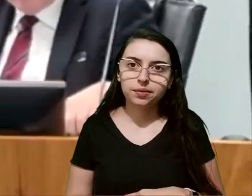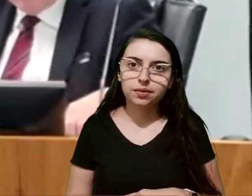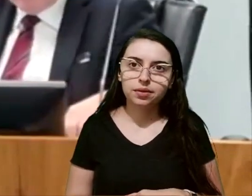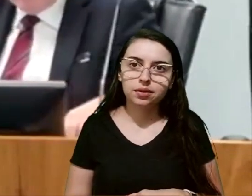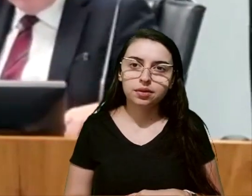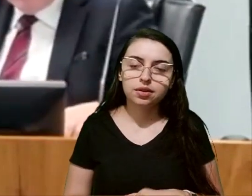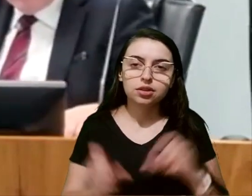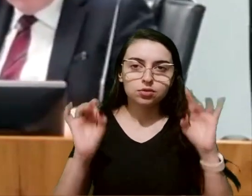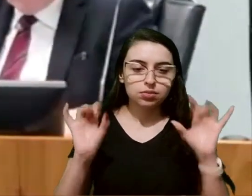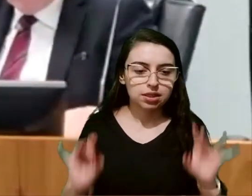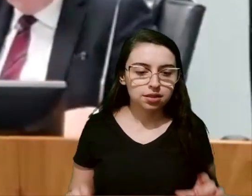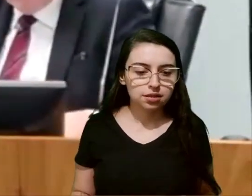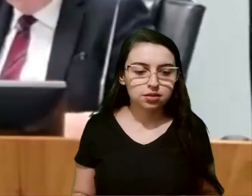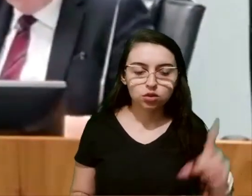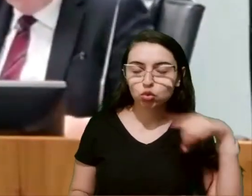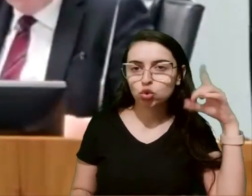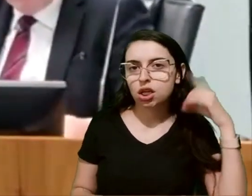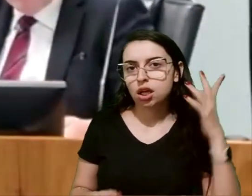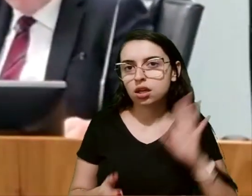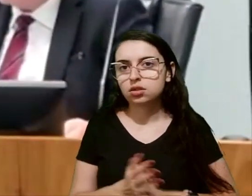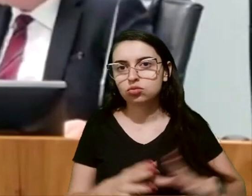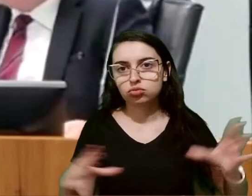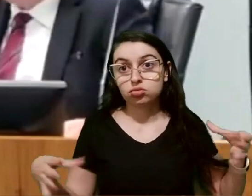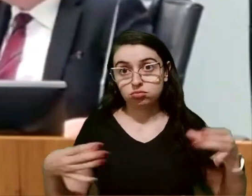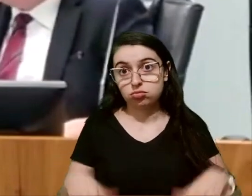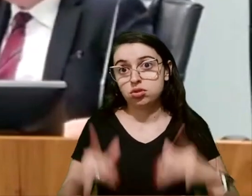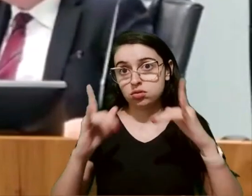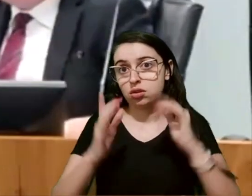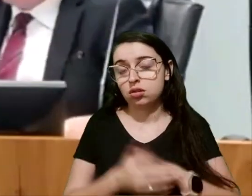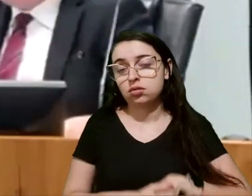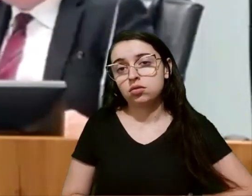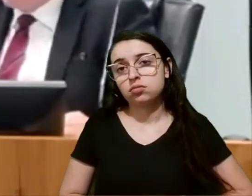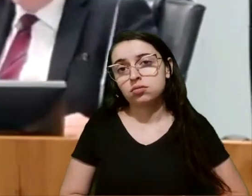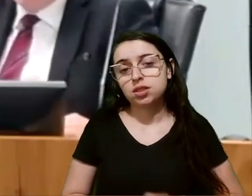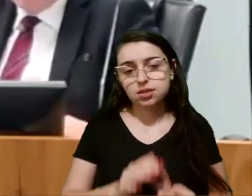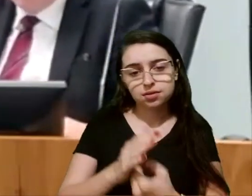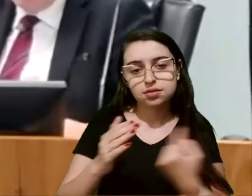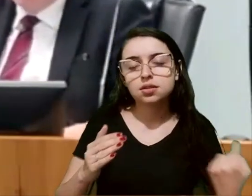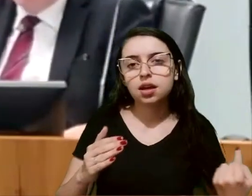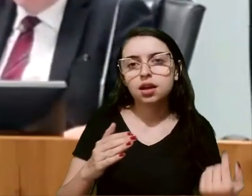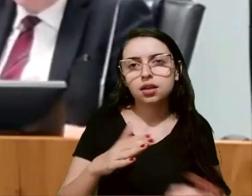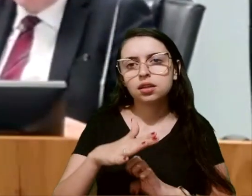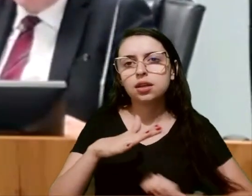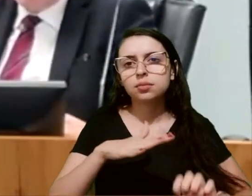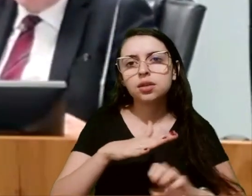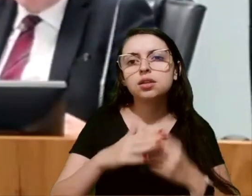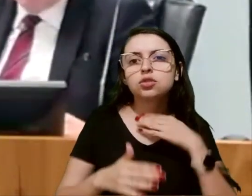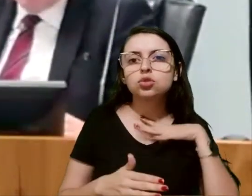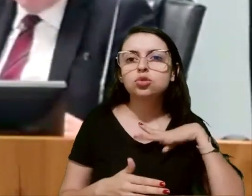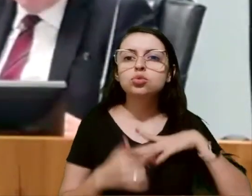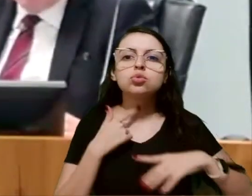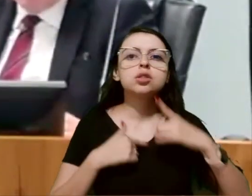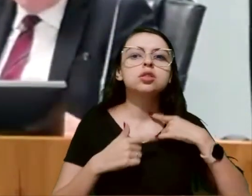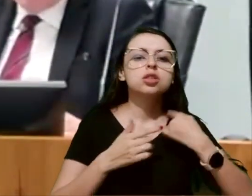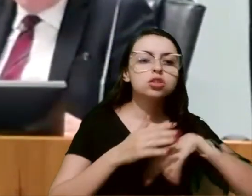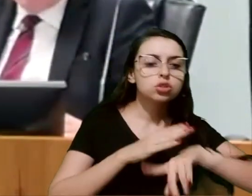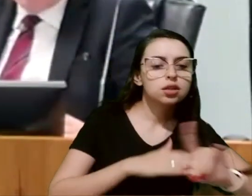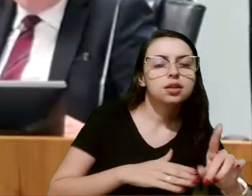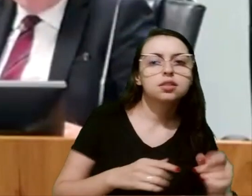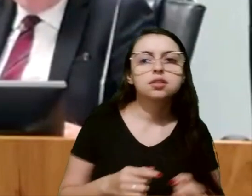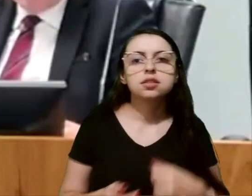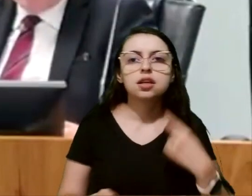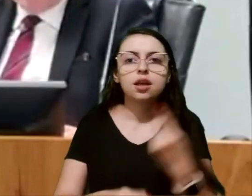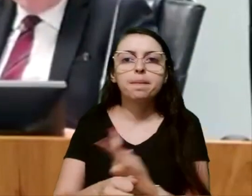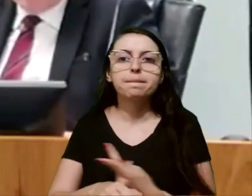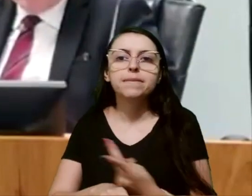de especialização do judiciário, é a especialização dos escritórios. Porque quando você deixa o mercado à vontade para ele se